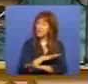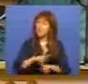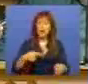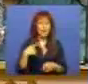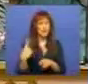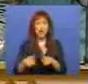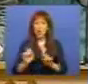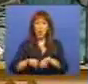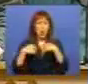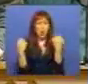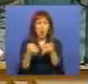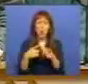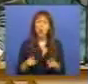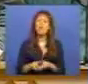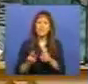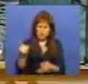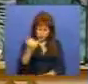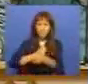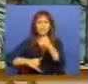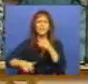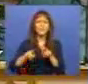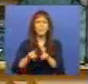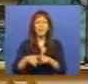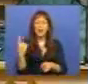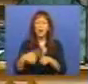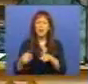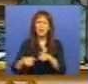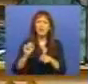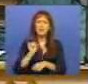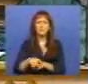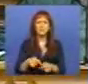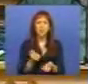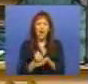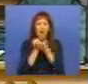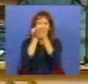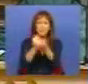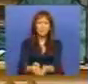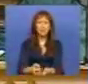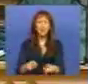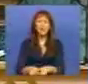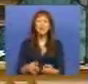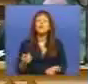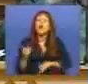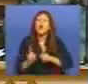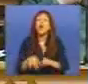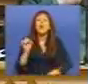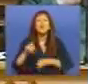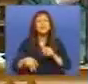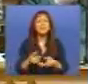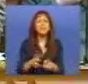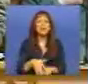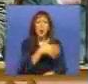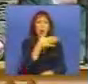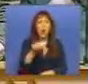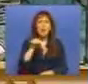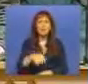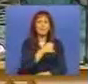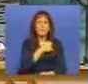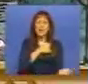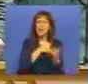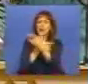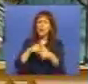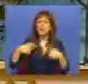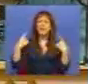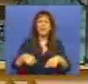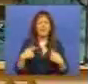com a renda social e vamos substituí-la pela renda apoiada. Em causa estão cerca de 11 mil fogos que